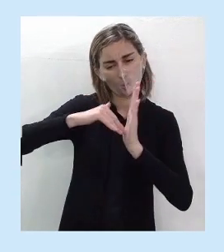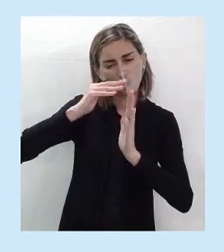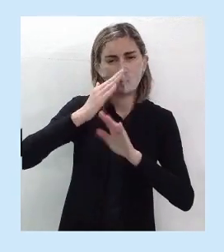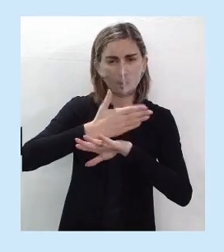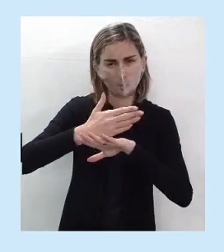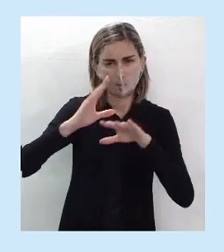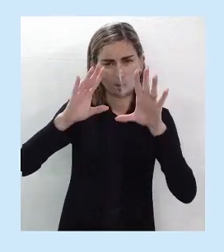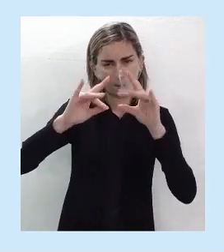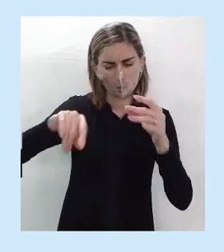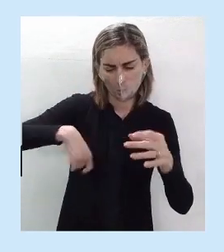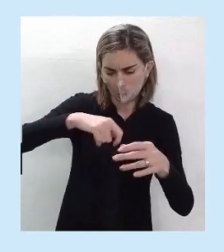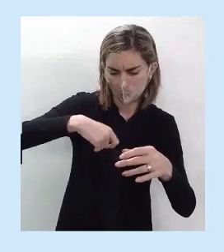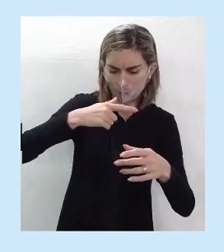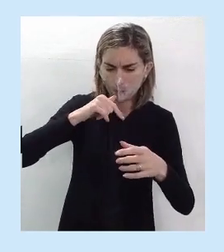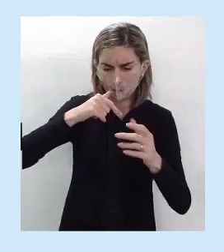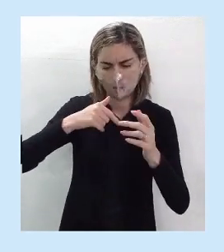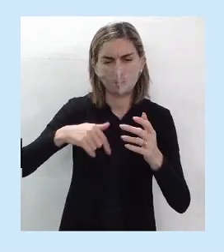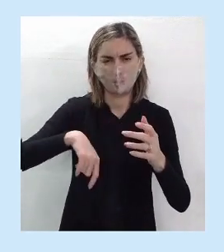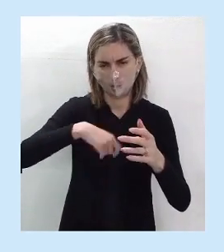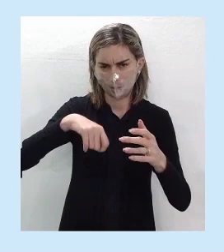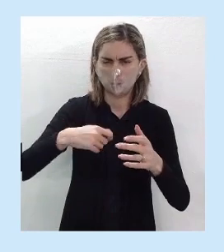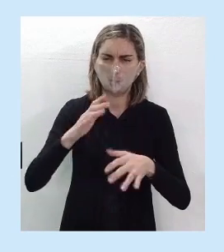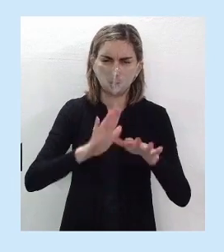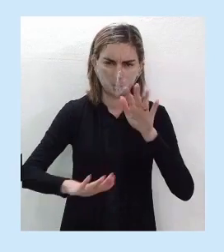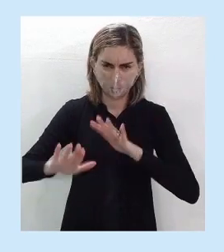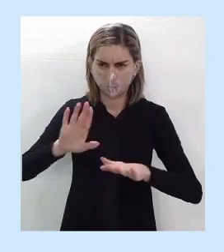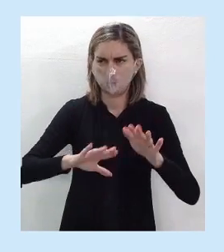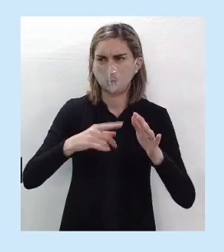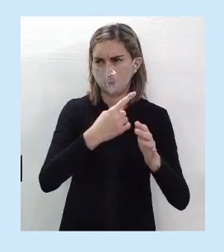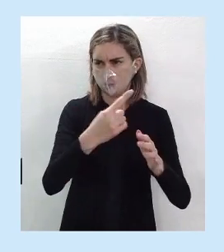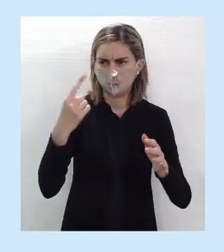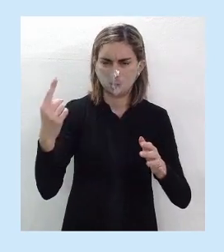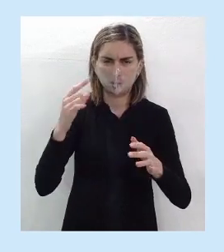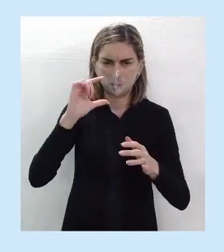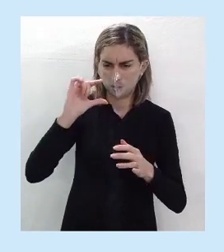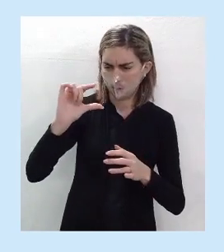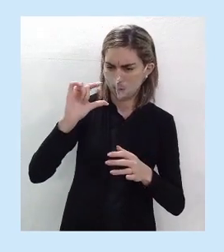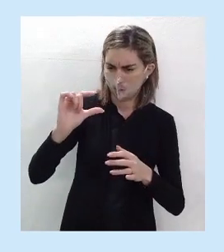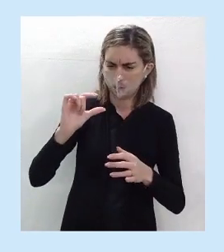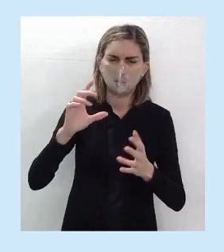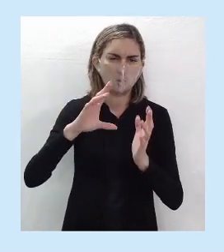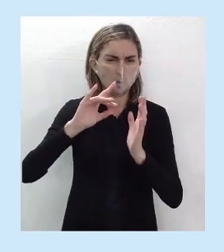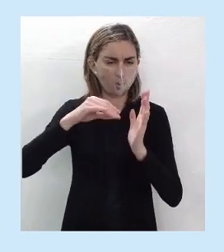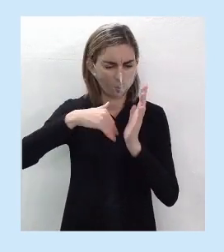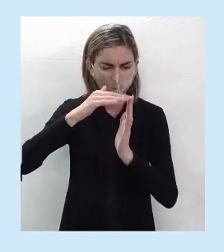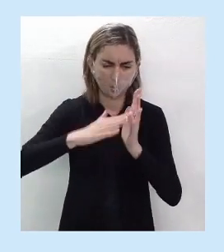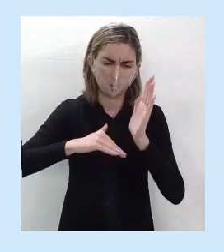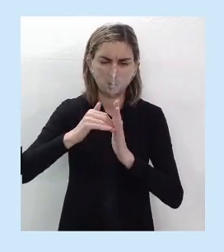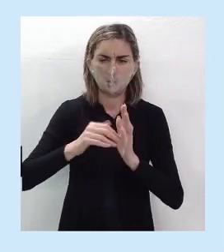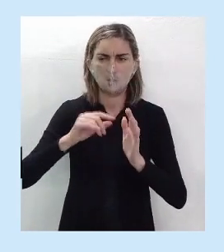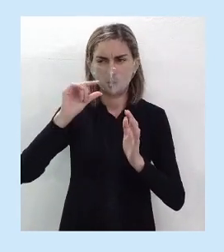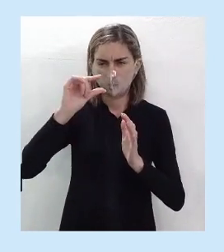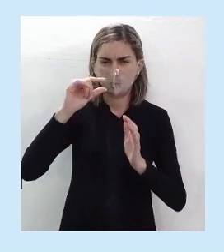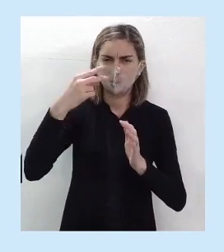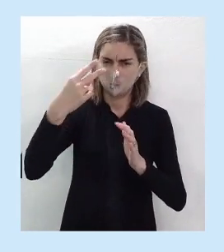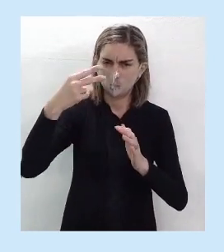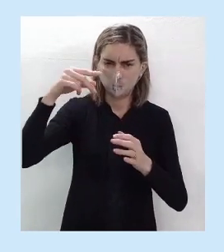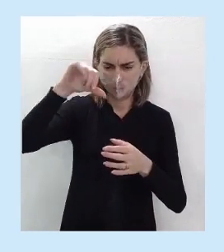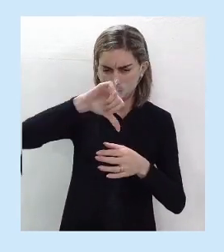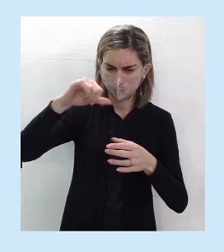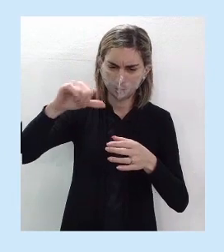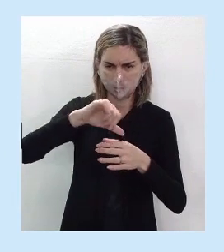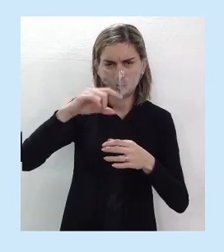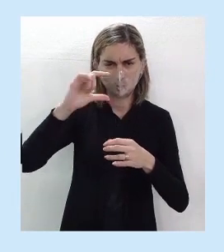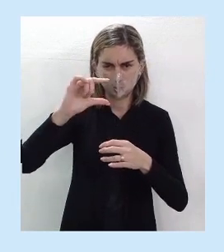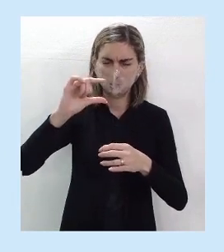você tem que diluir a cola branca em água. Então, para cada copinho de cola branca que você colocar, coloca 2